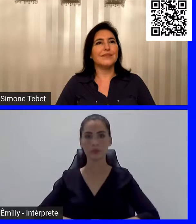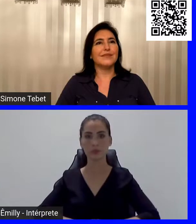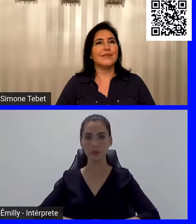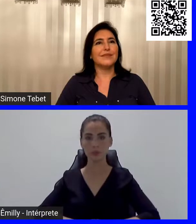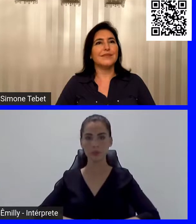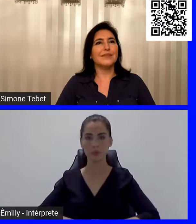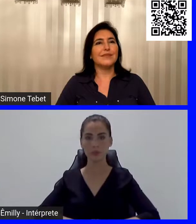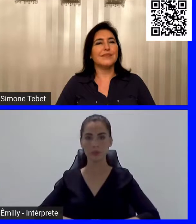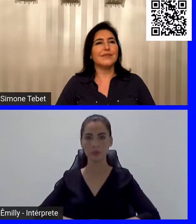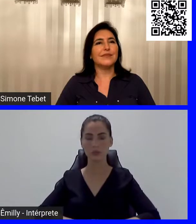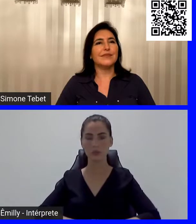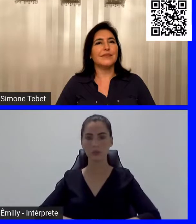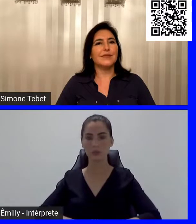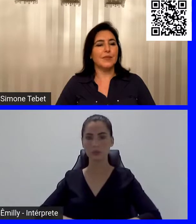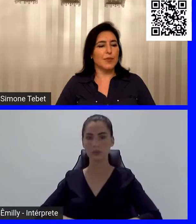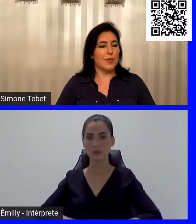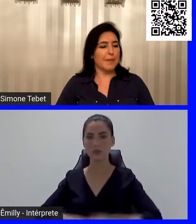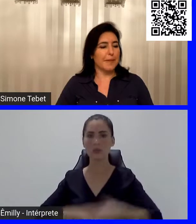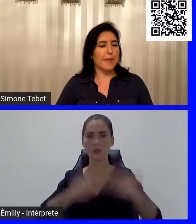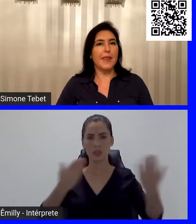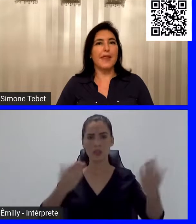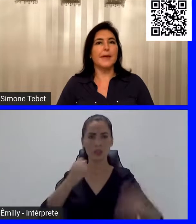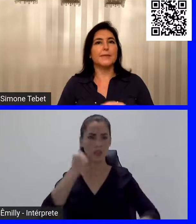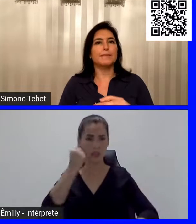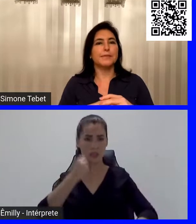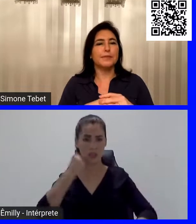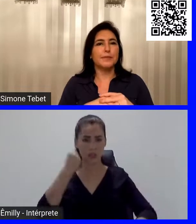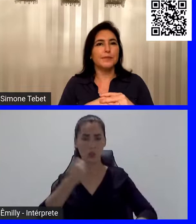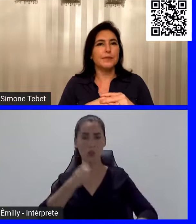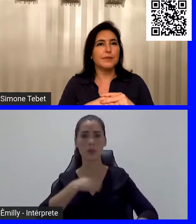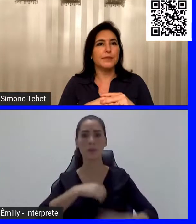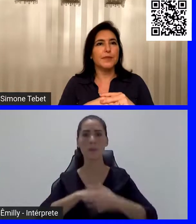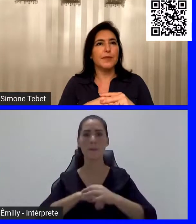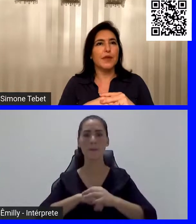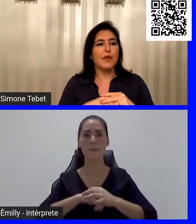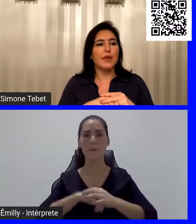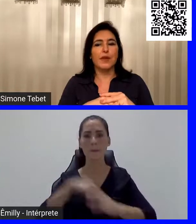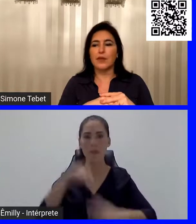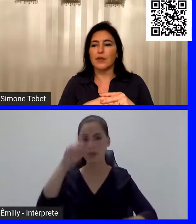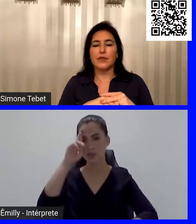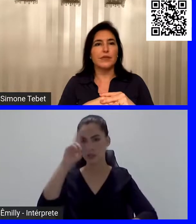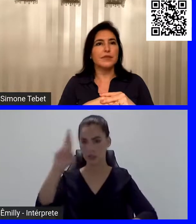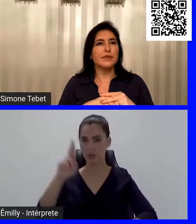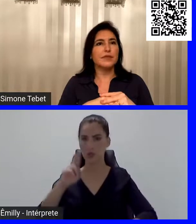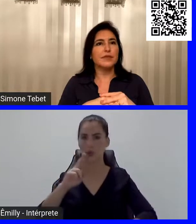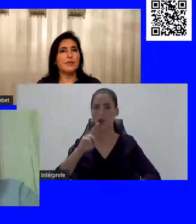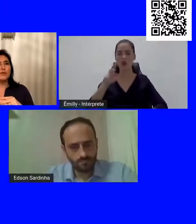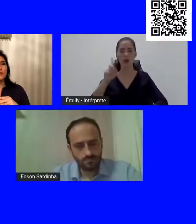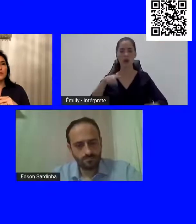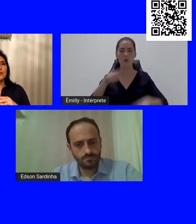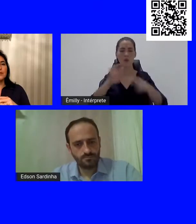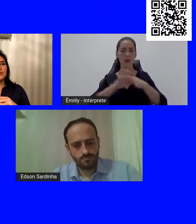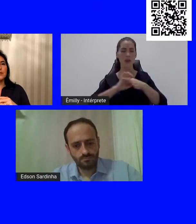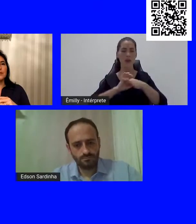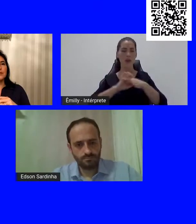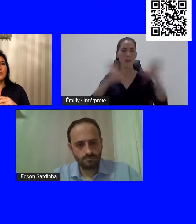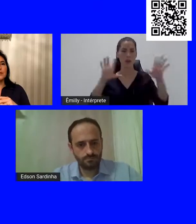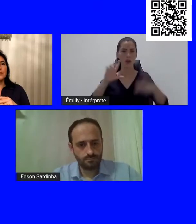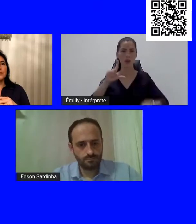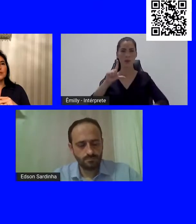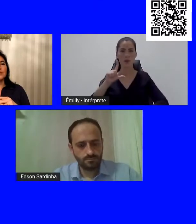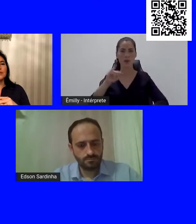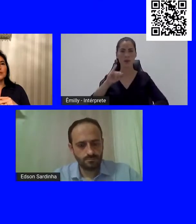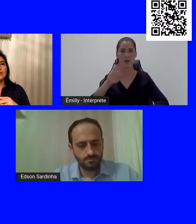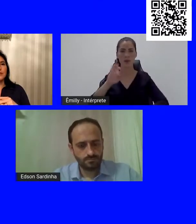Senadora, a senhora se considera, né, uma liberal na economia e